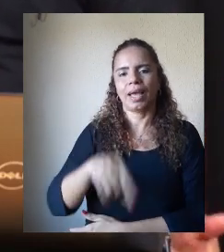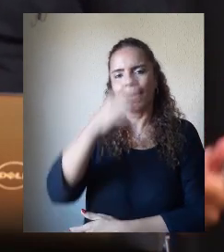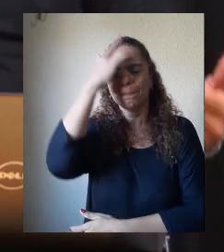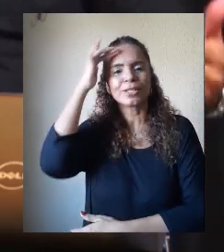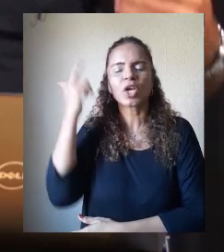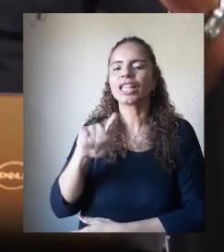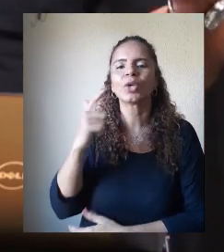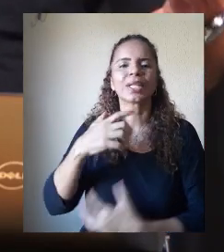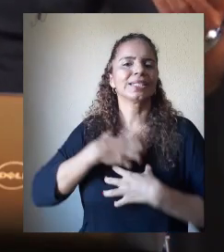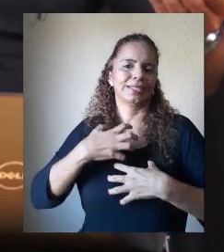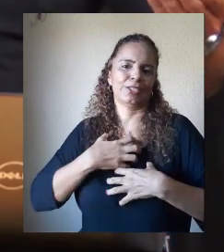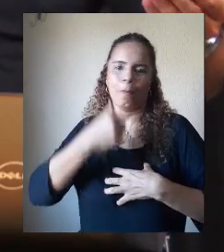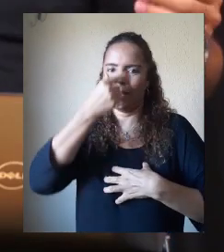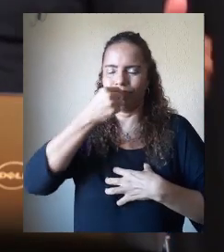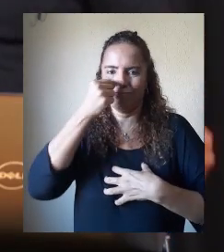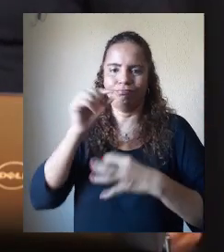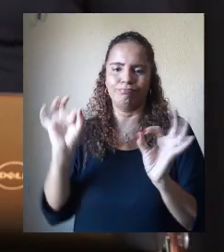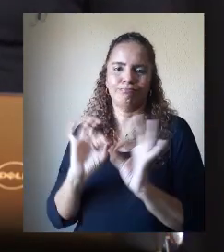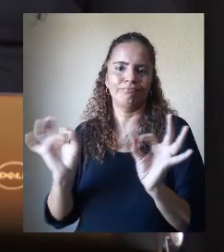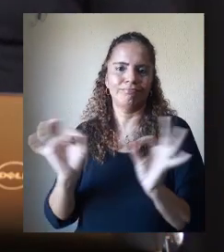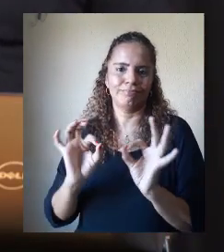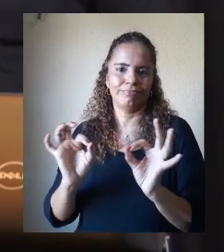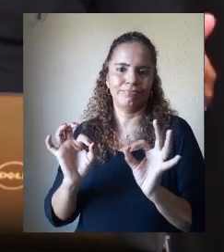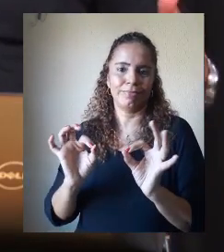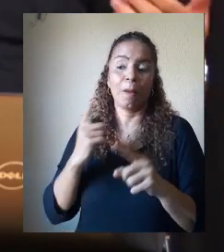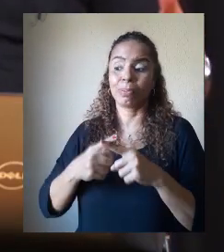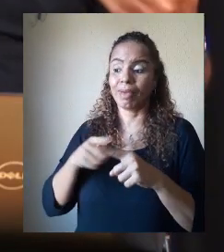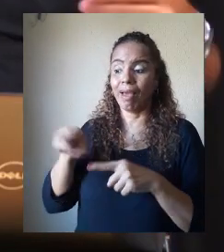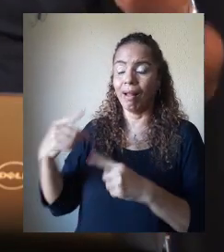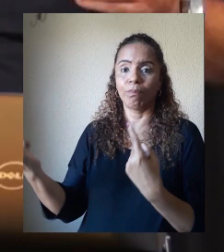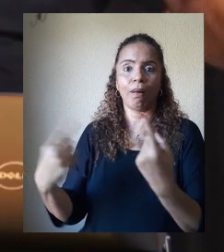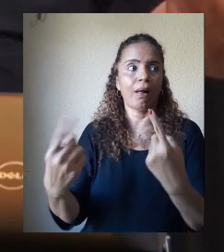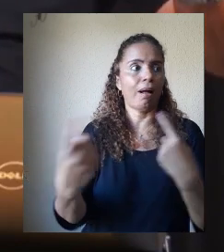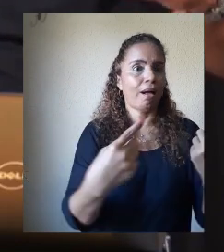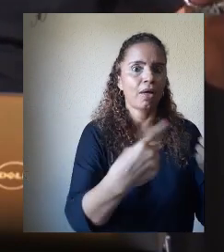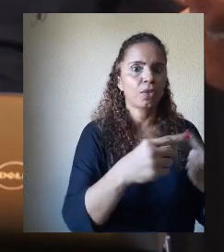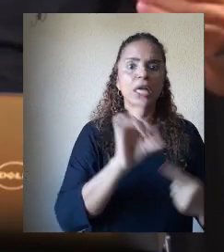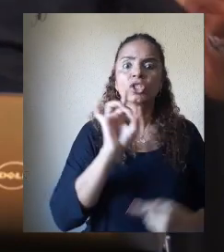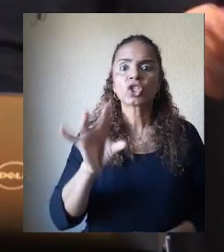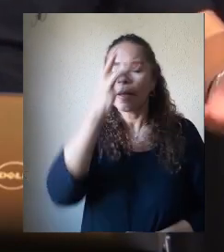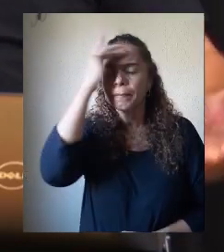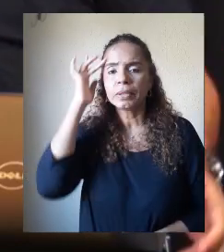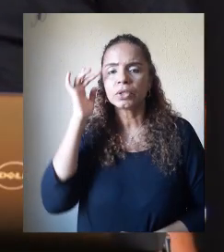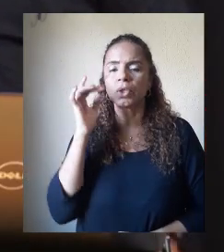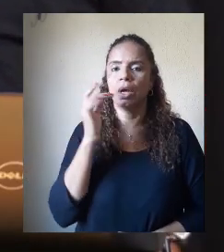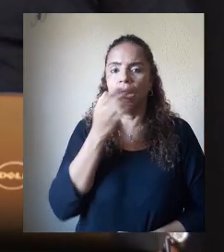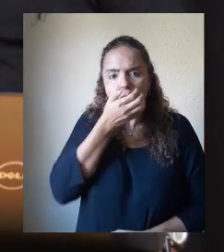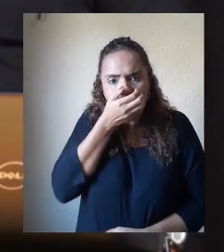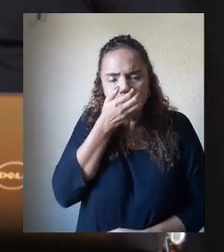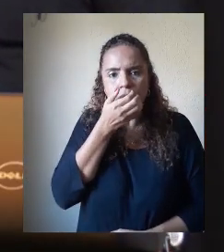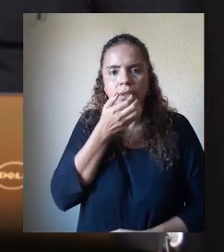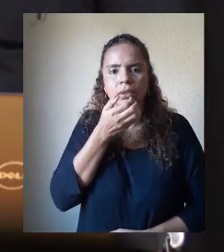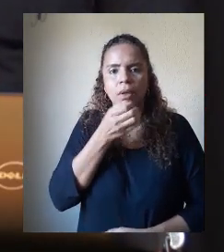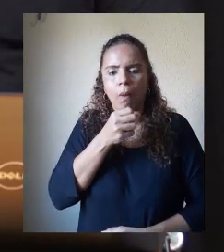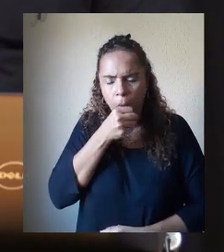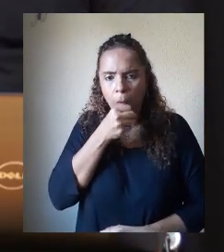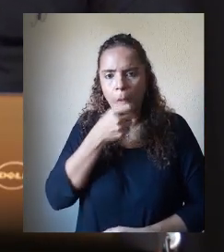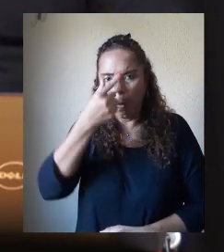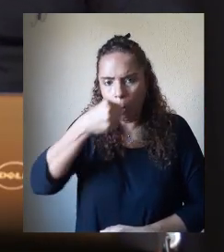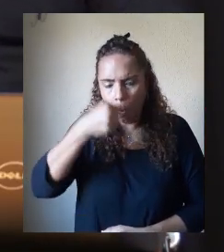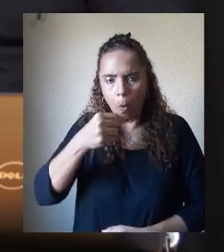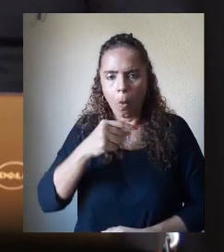Exatamente. Então, isso é uma questão da gente entender que não é só a pessoa que está tossindo ou espirrando que é um potencial transmissor da doença.